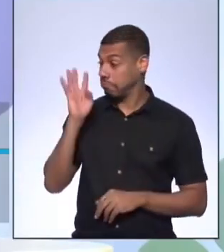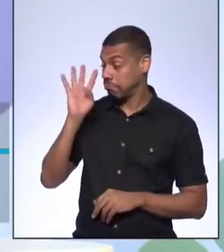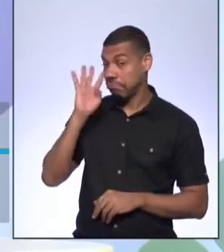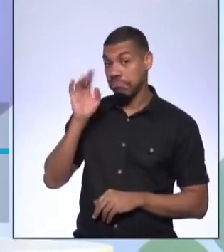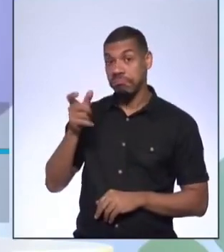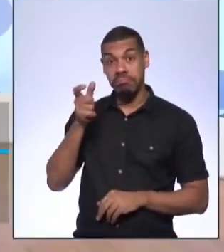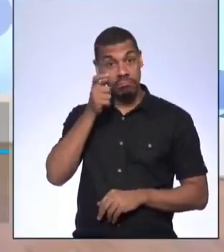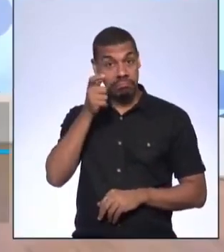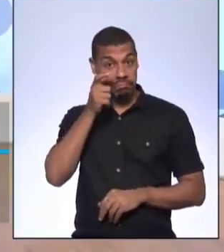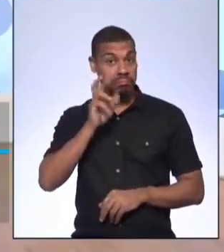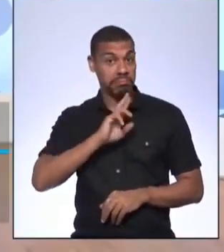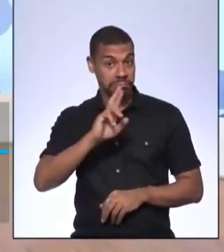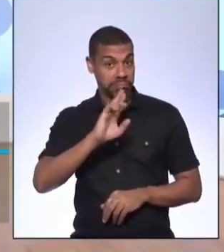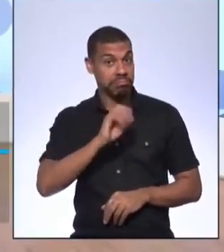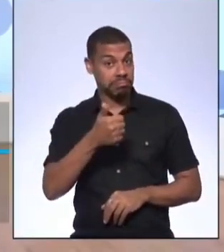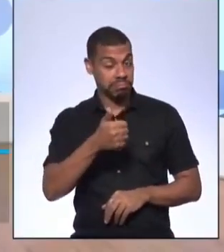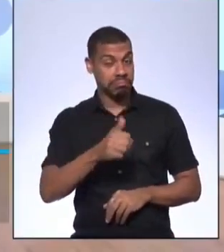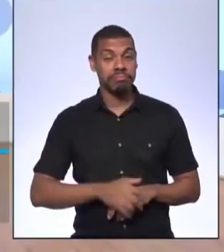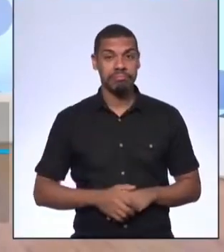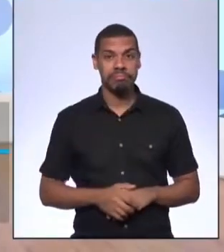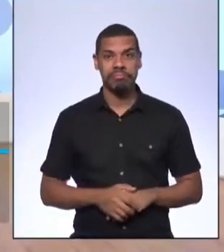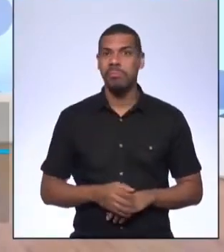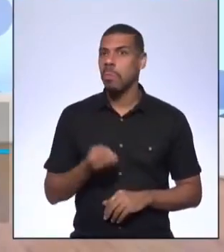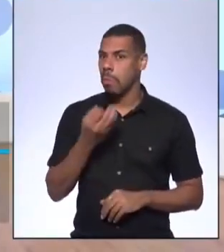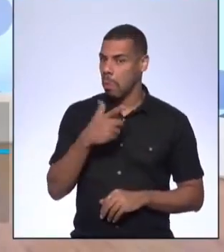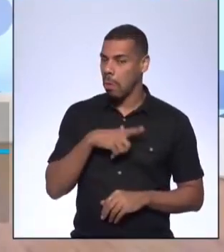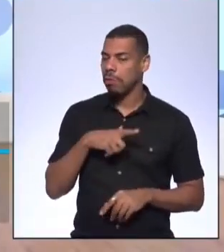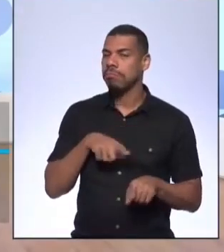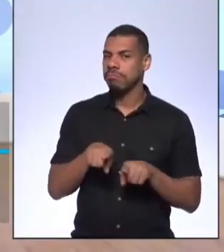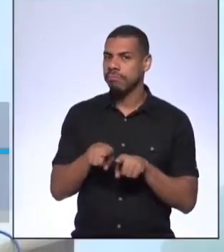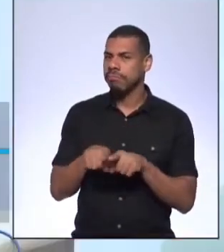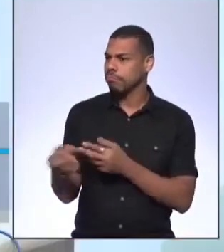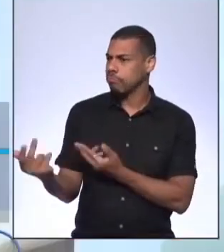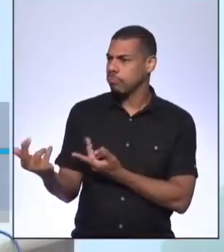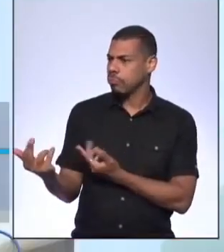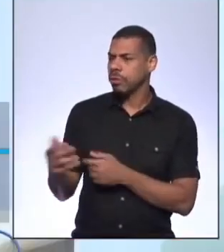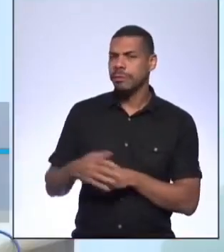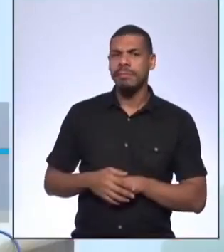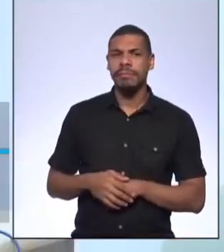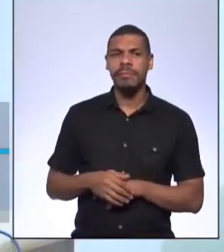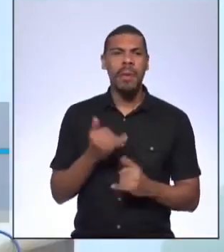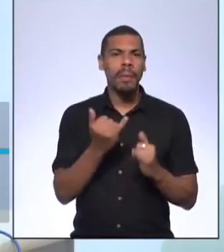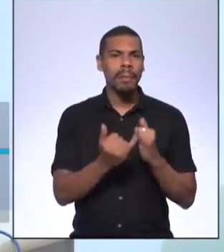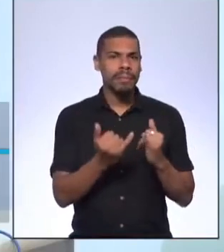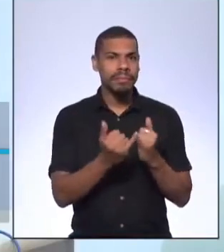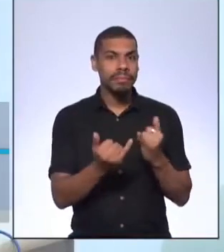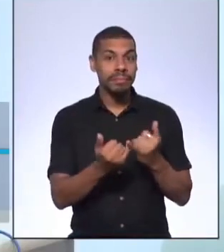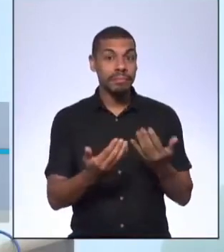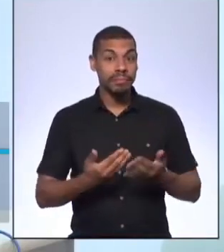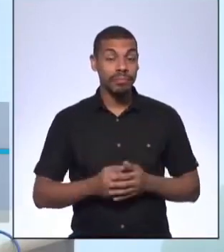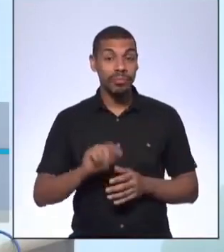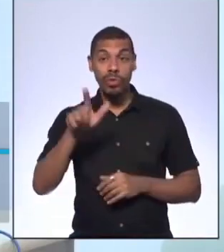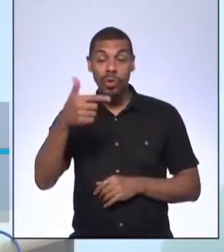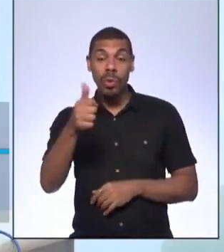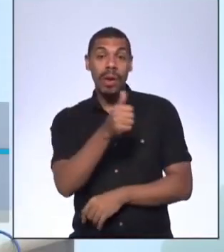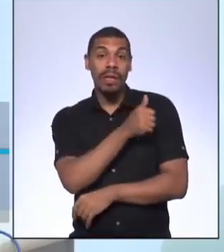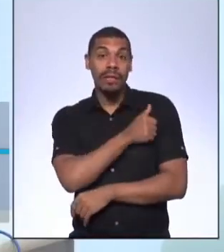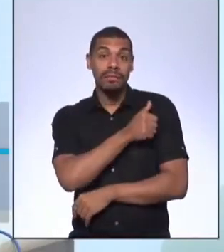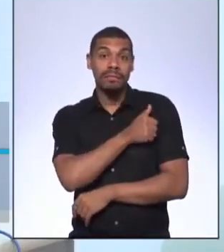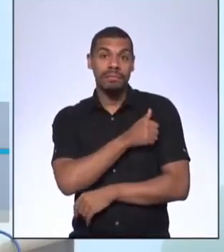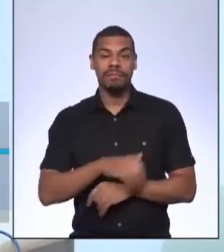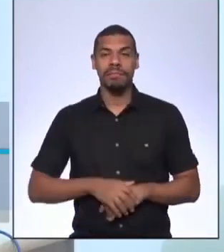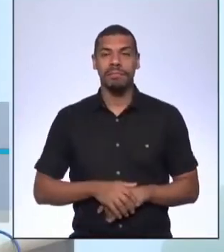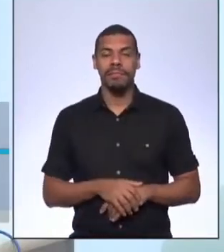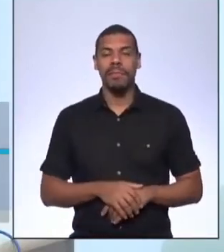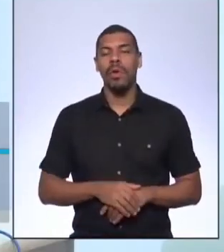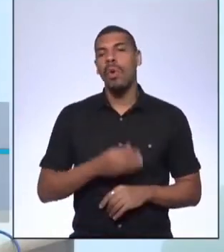interessante, prof. Eu também achei essa resposta do Breno bem interessante, inclusive ela é muito parecida com a resposta de uma outra aluna aqui,